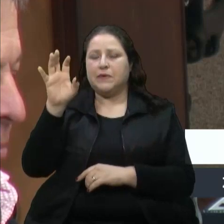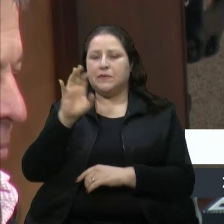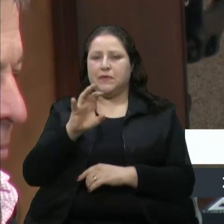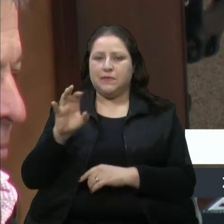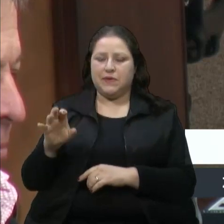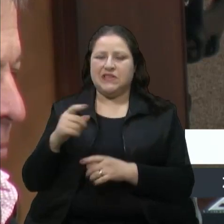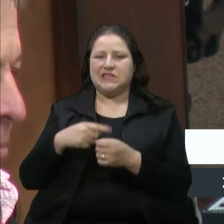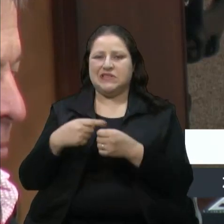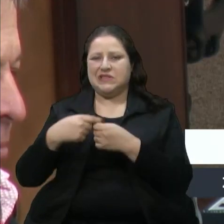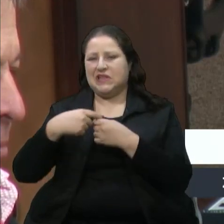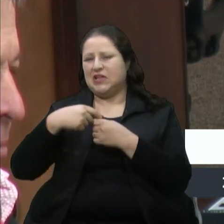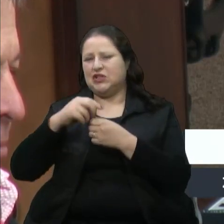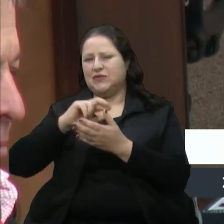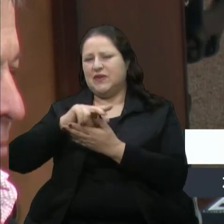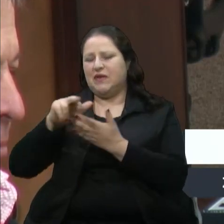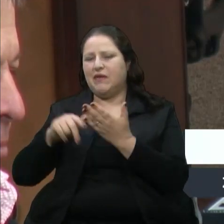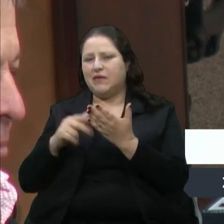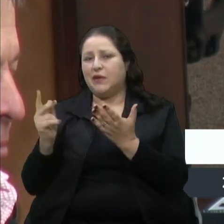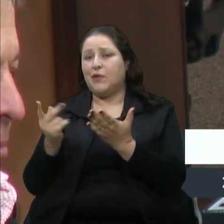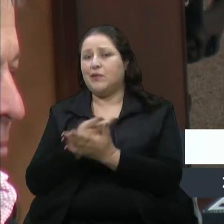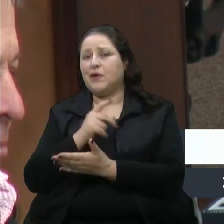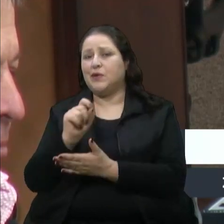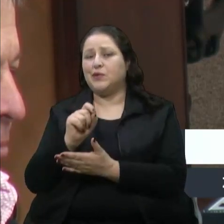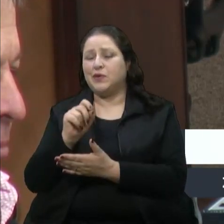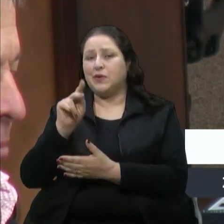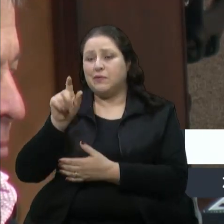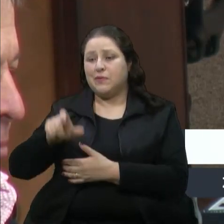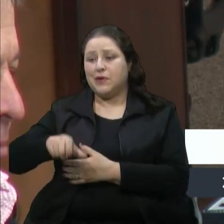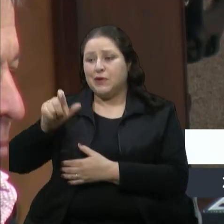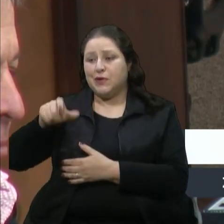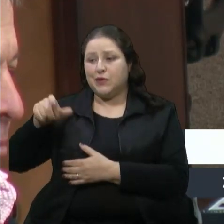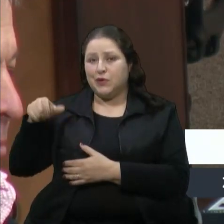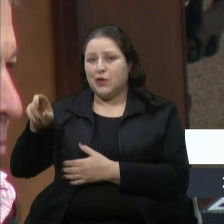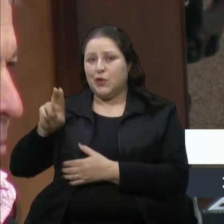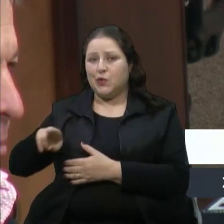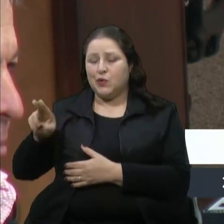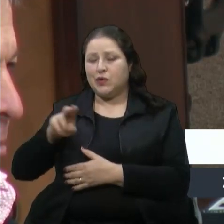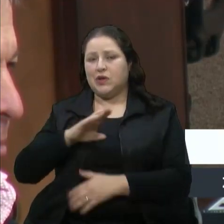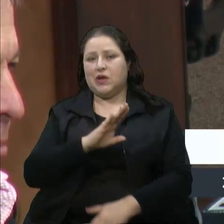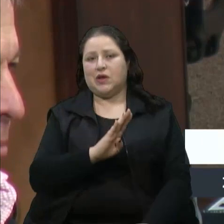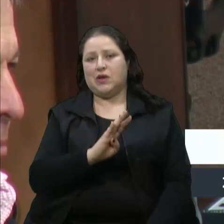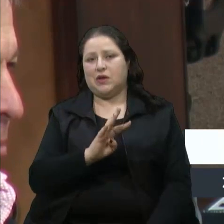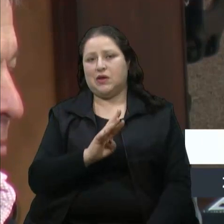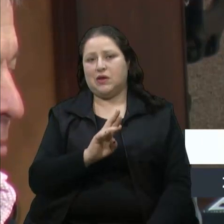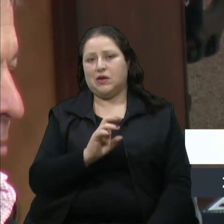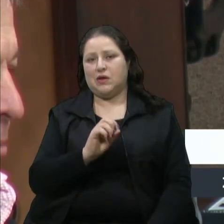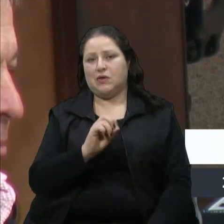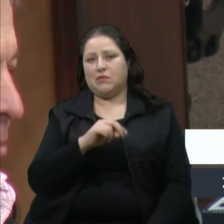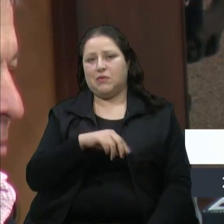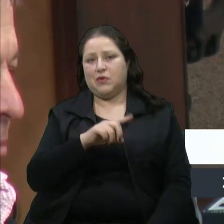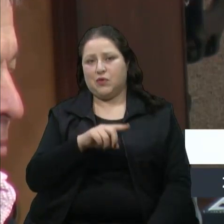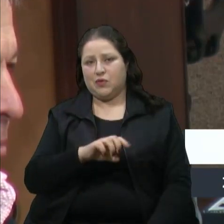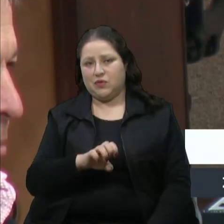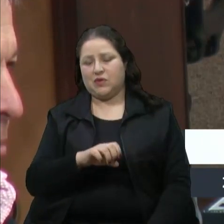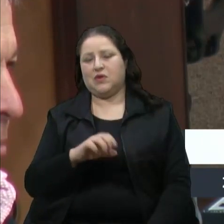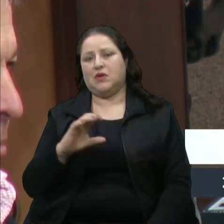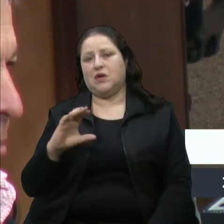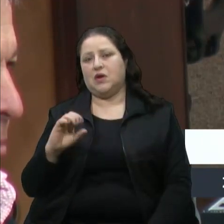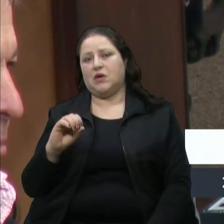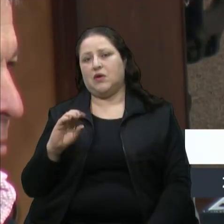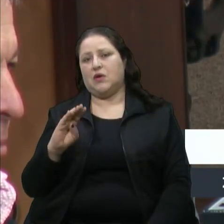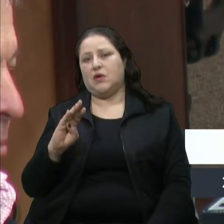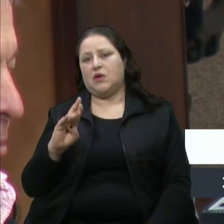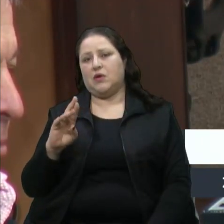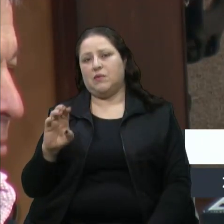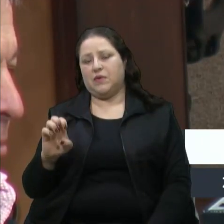pessoas fazendo uso de bronze, de cobre, enfim, de fios, de uma